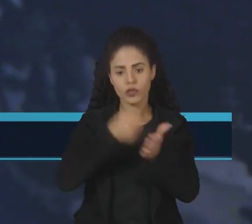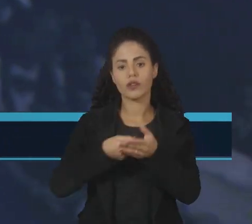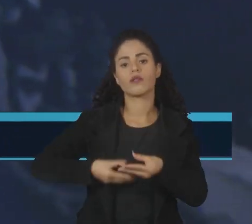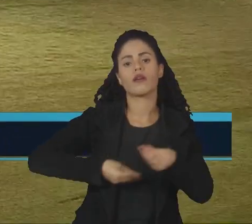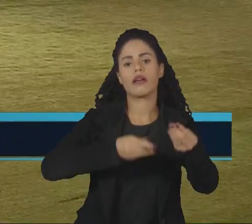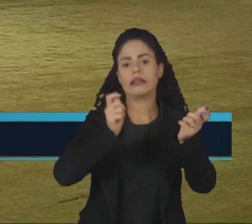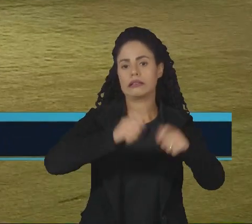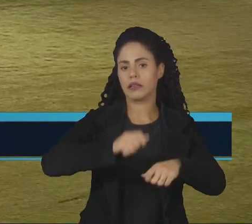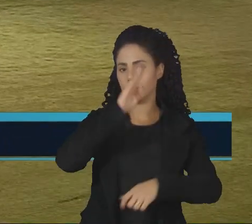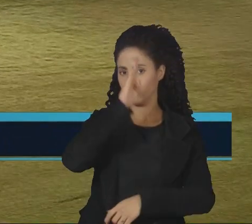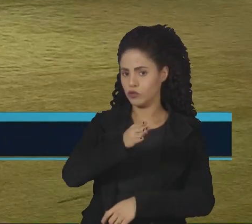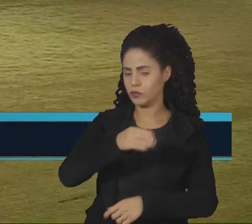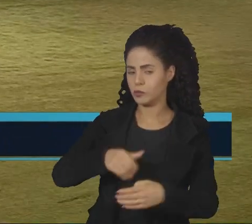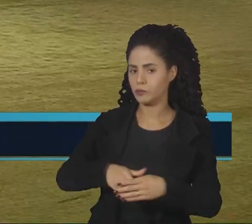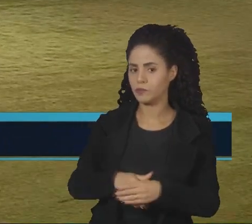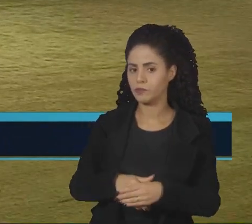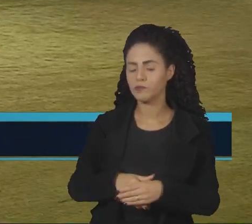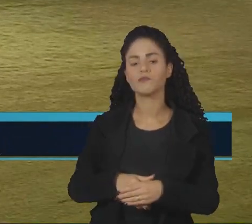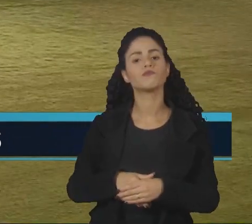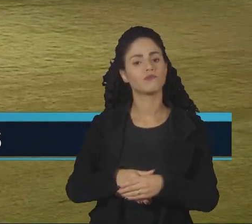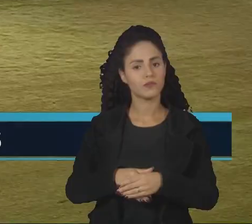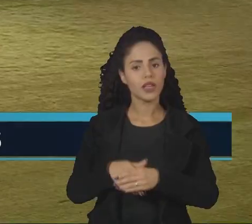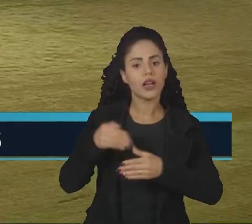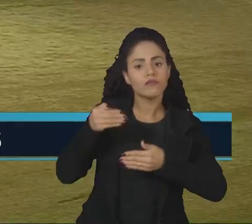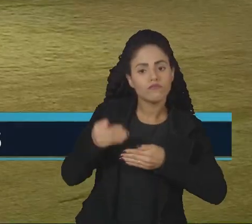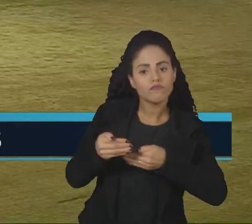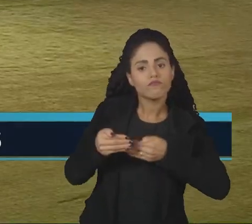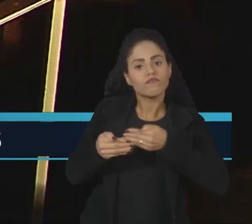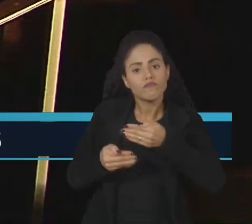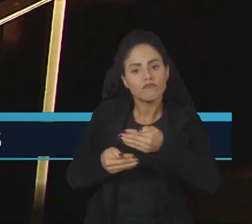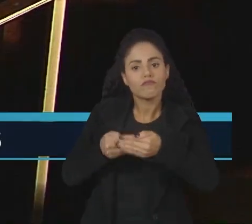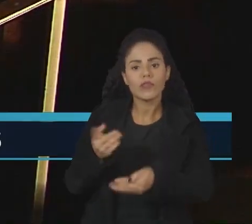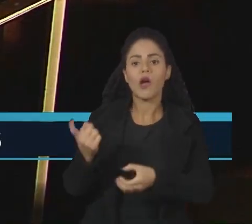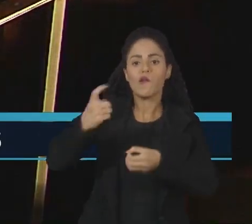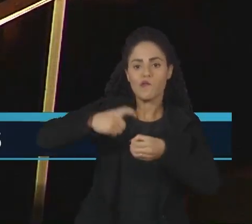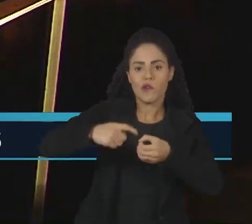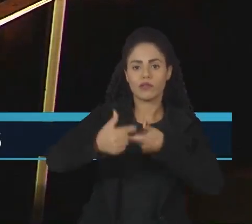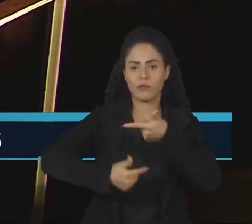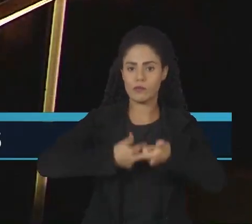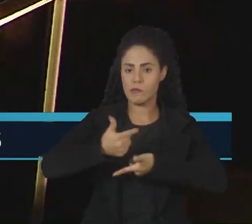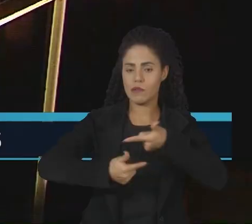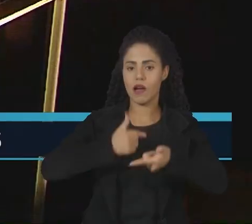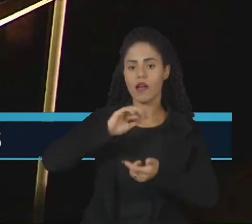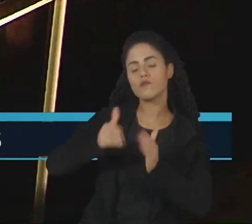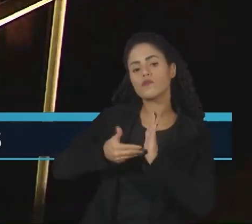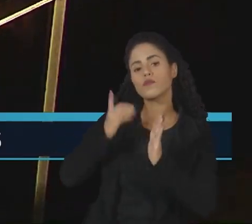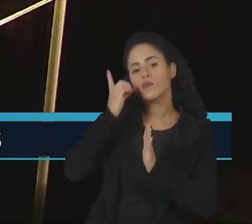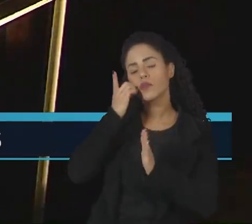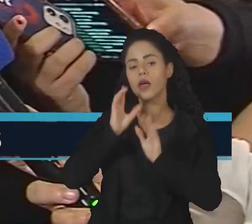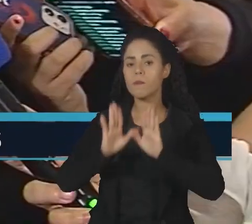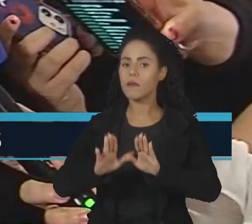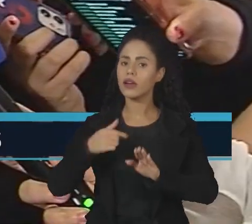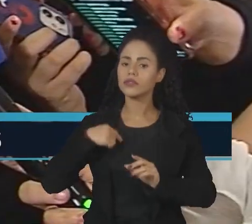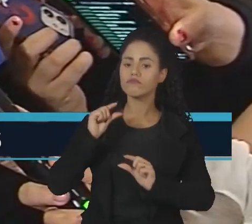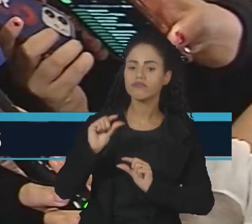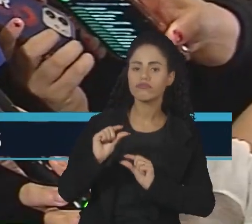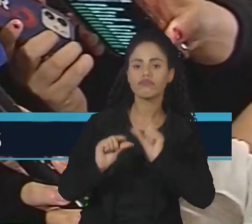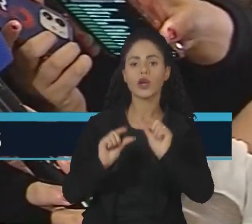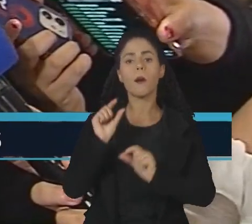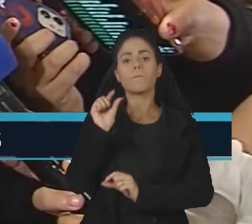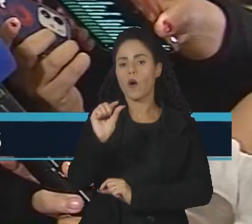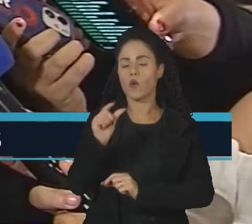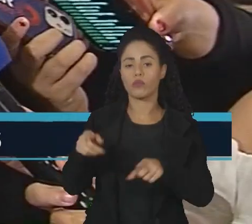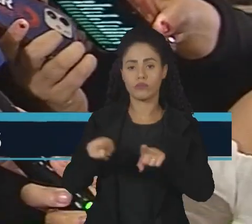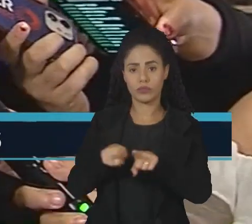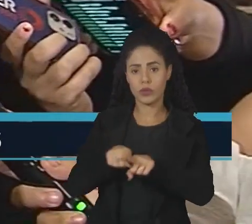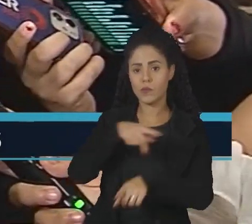plenário. Aos poucos, o movimento volta ao Congresso, mas ainda assim é tímido. O presidente da